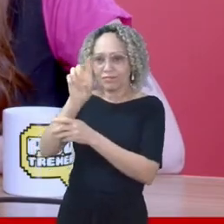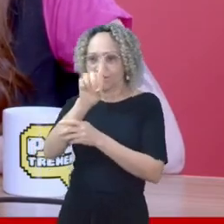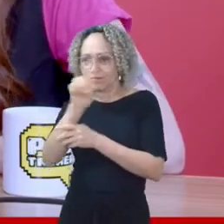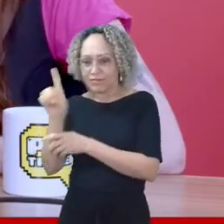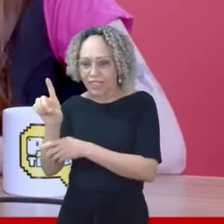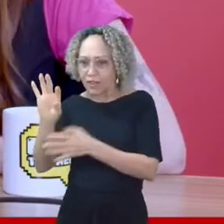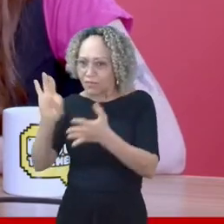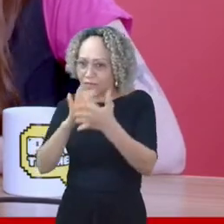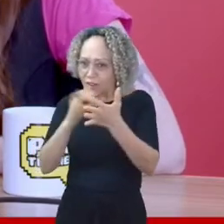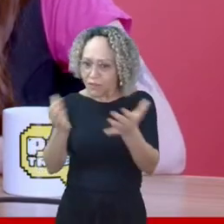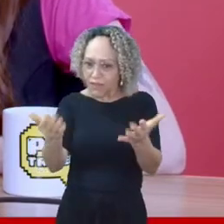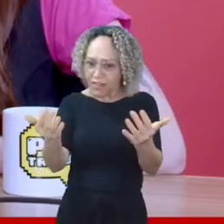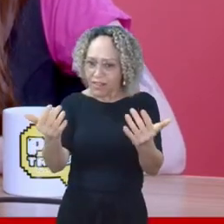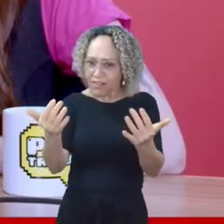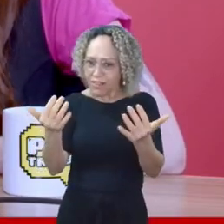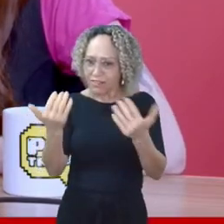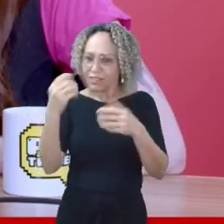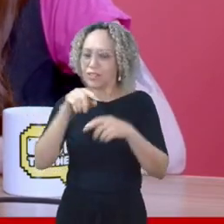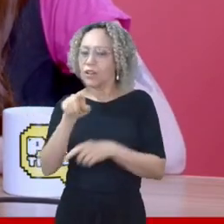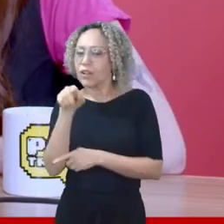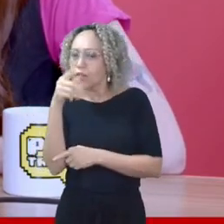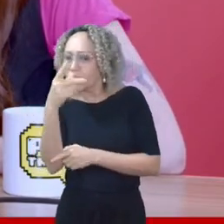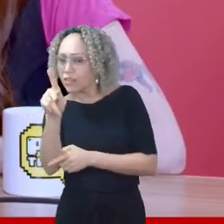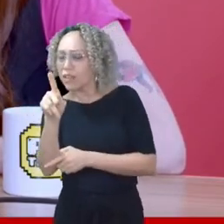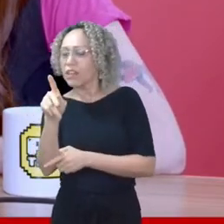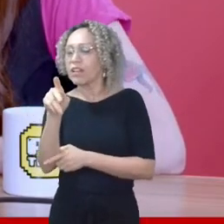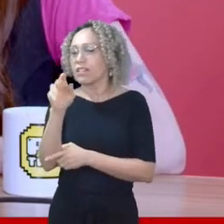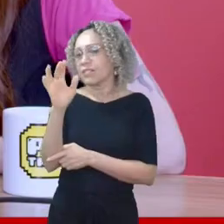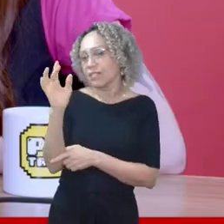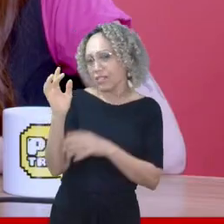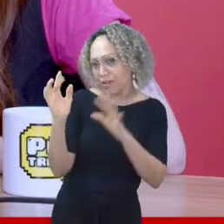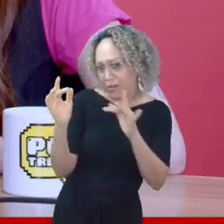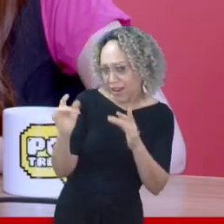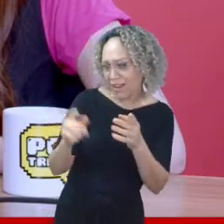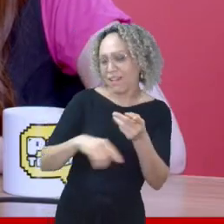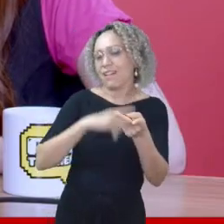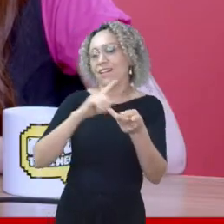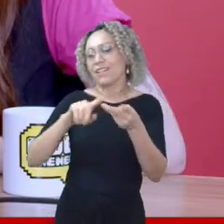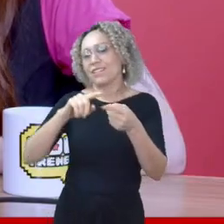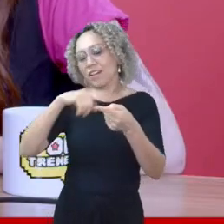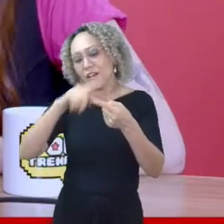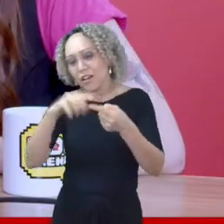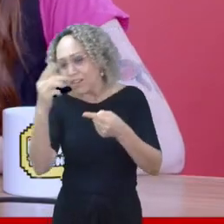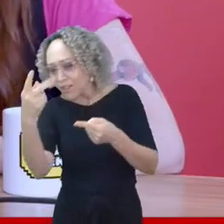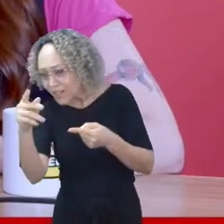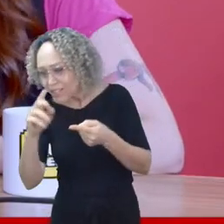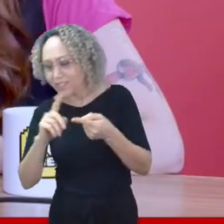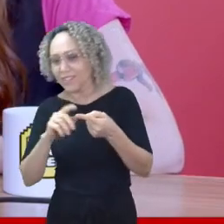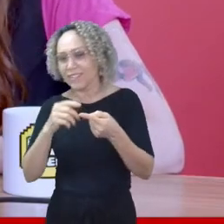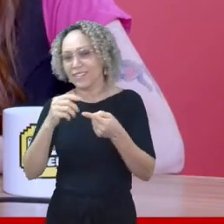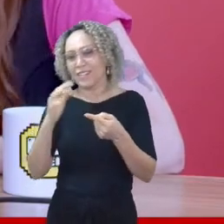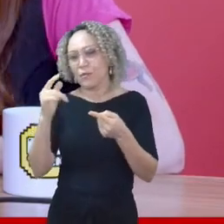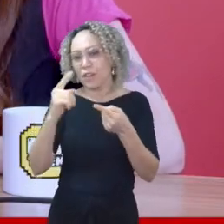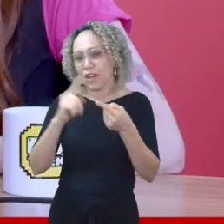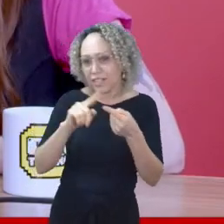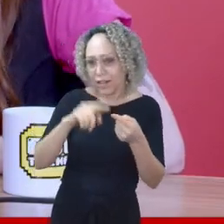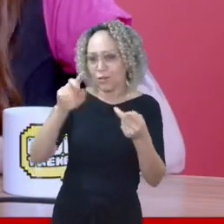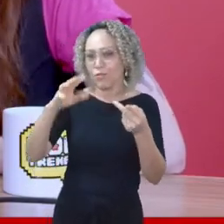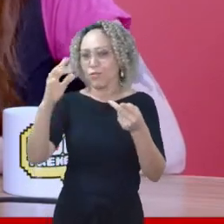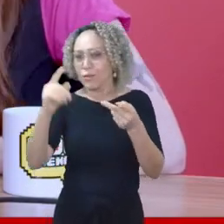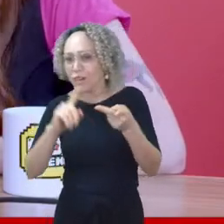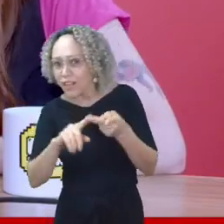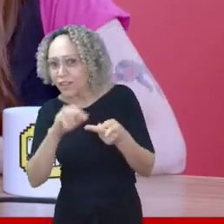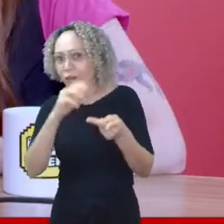a gente. Filie você, sua namorada, sua outra namorada, namorada da sua namorada, filia todo mundo, o bonde todo, pra participar do